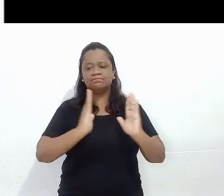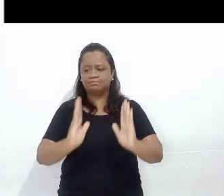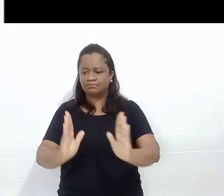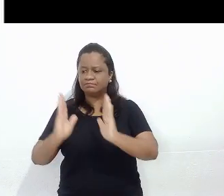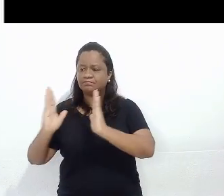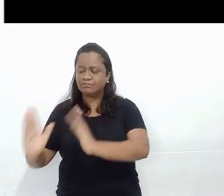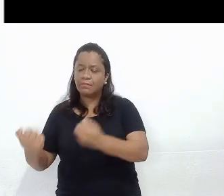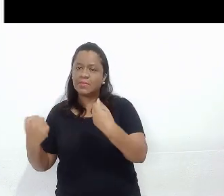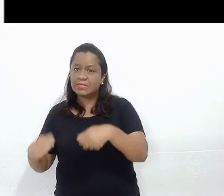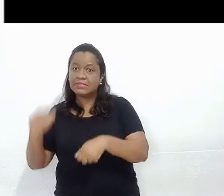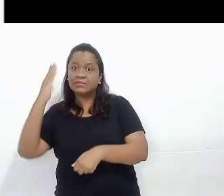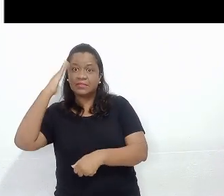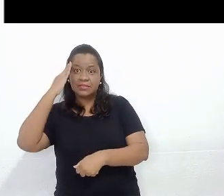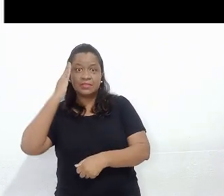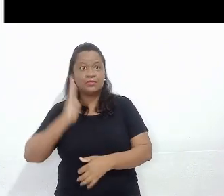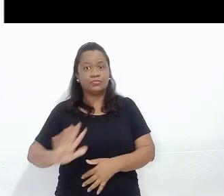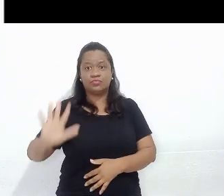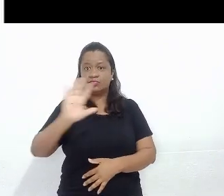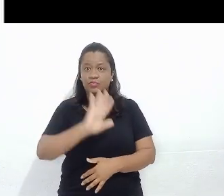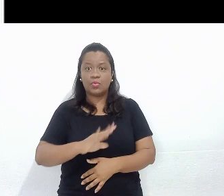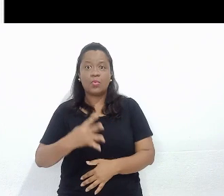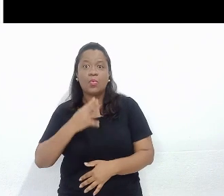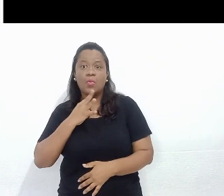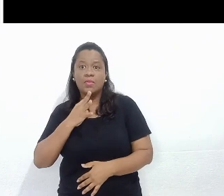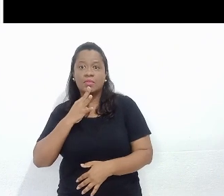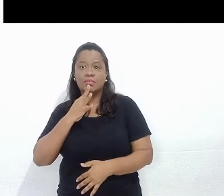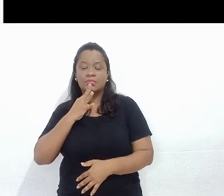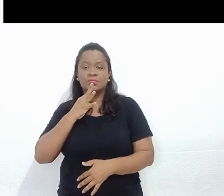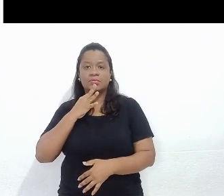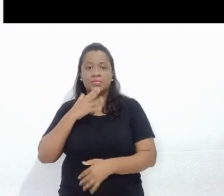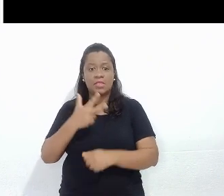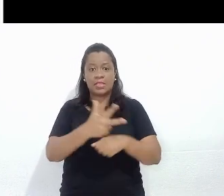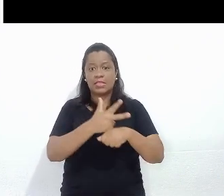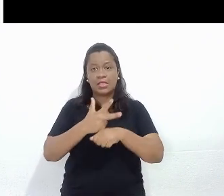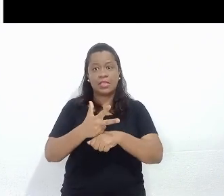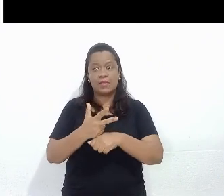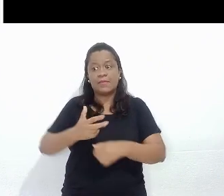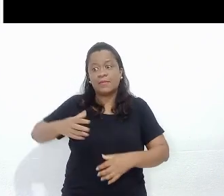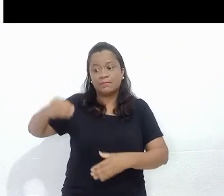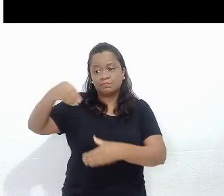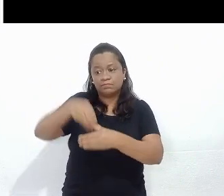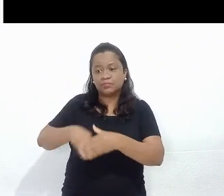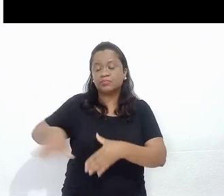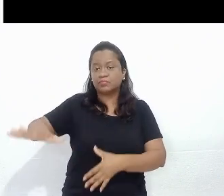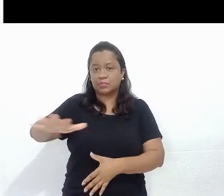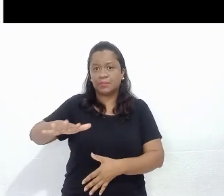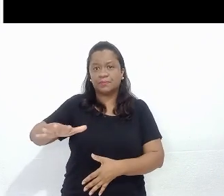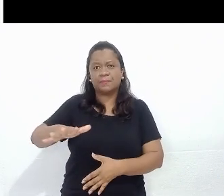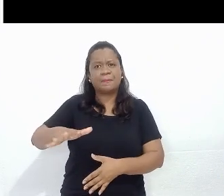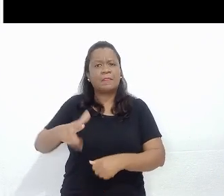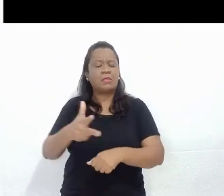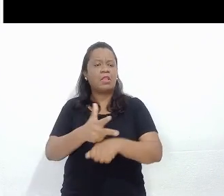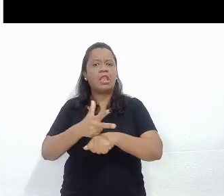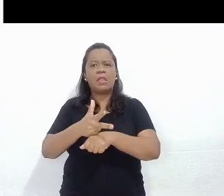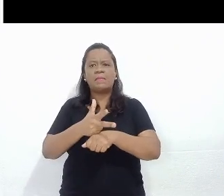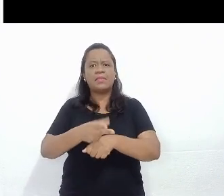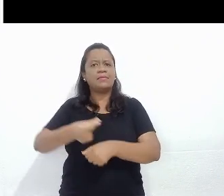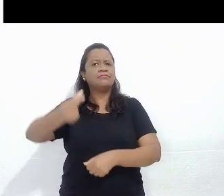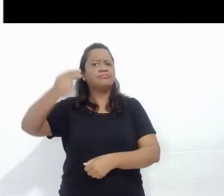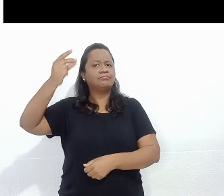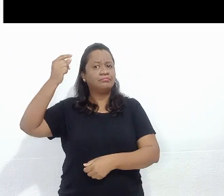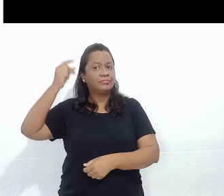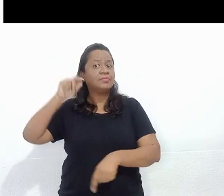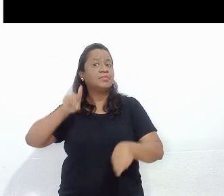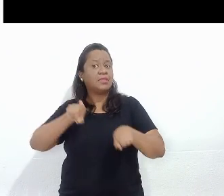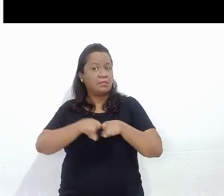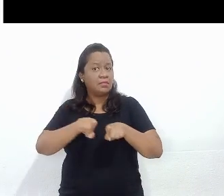entender isso tudo e conhecer os equipamentos que estão no mercado. Às vezes uma câmera mais antiga, bem mais antiga, às vezes é uma coisa interessante